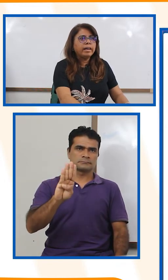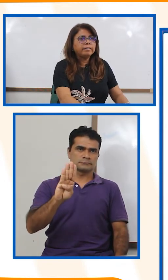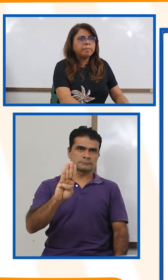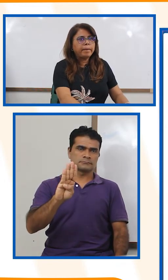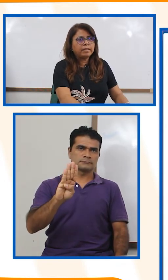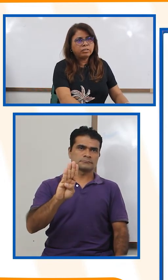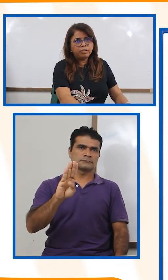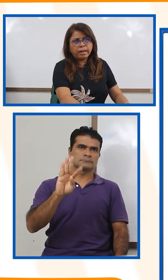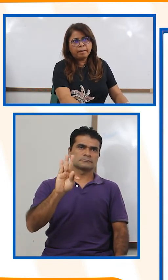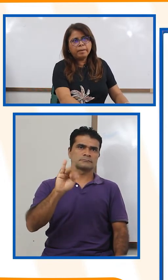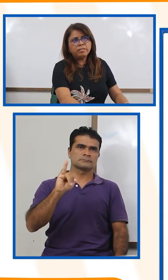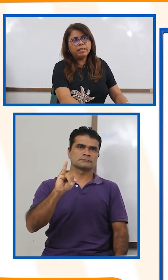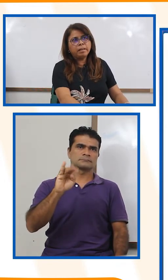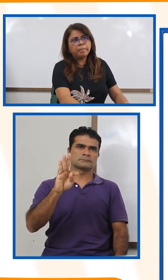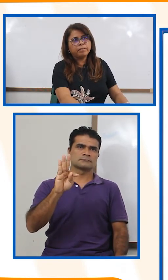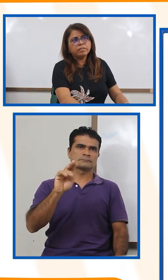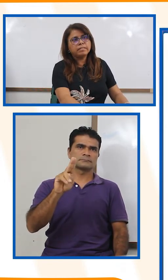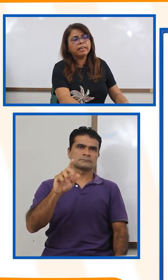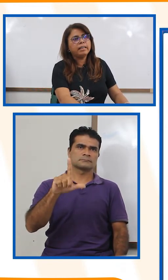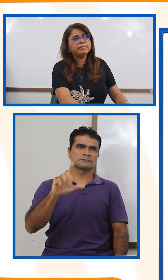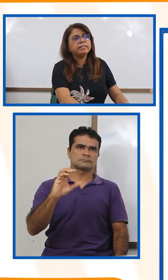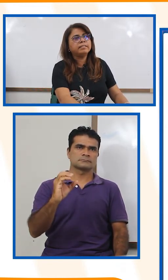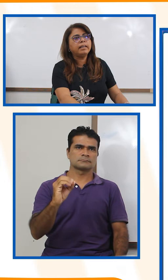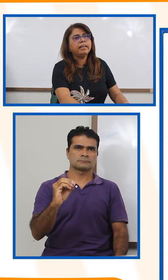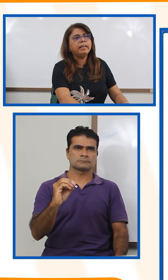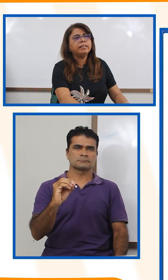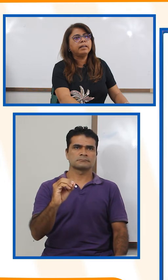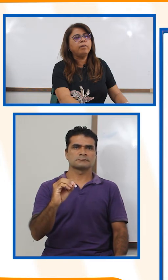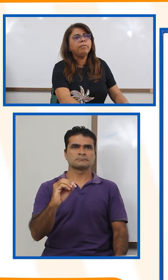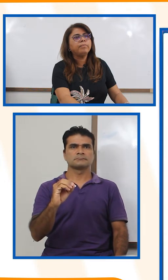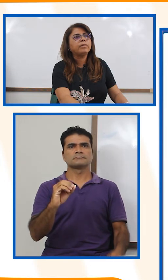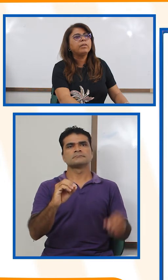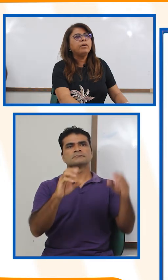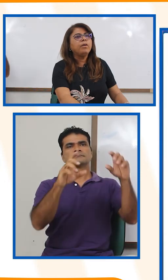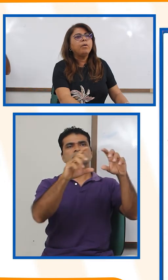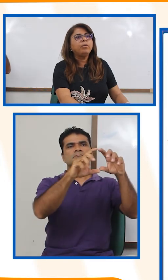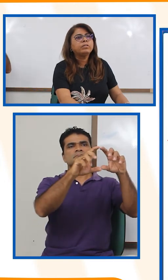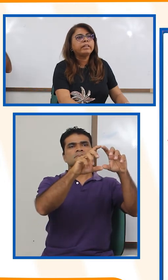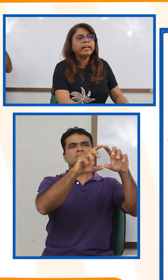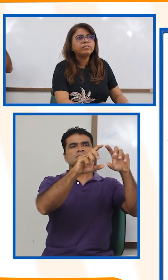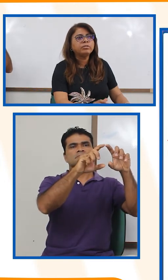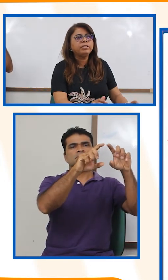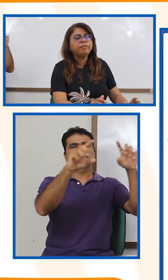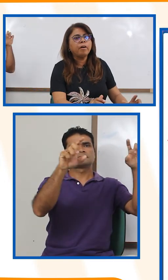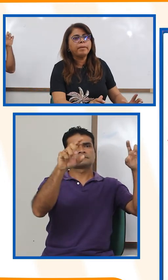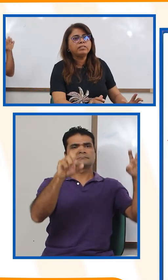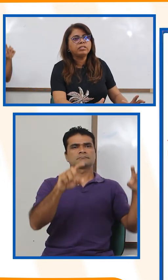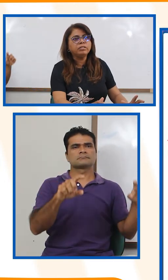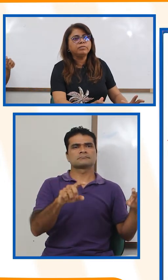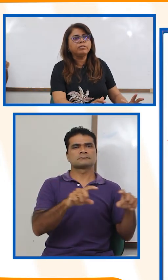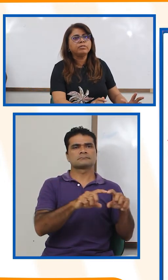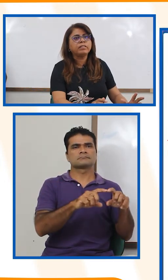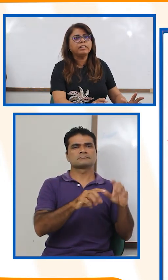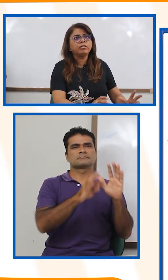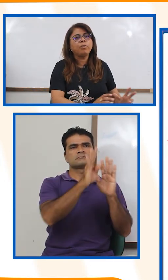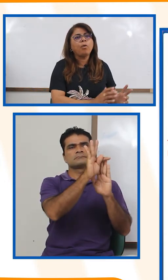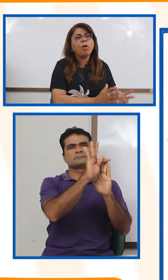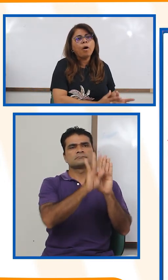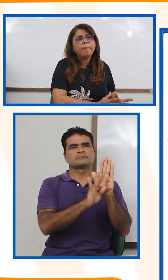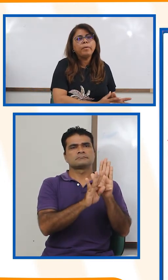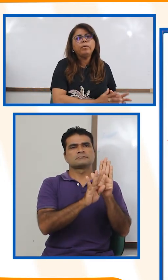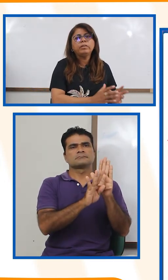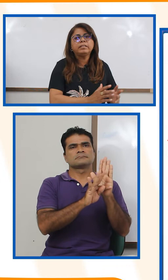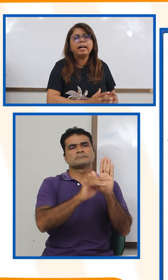aqui, ó, essa parte que eu acabei de ler para vocês seria então o texto informativo, ou seja,